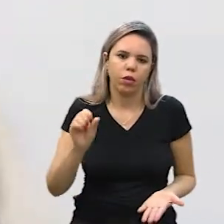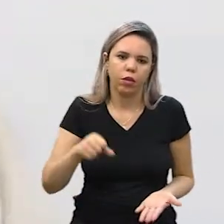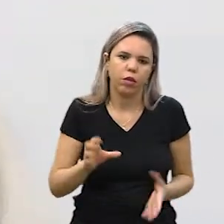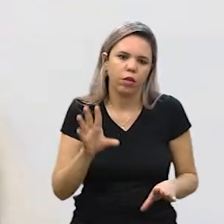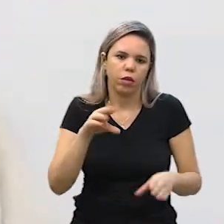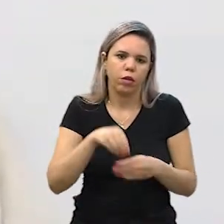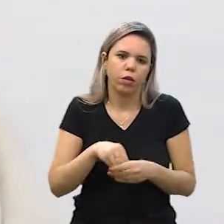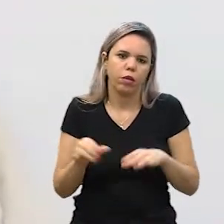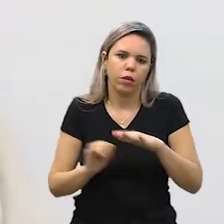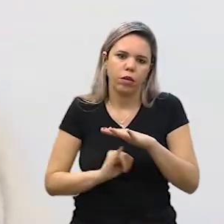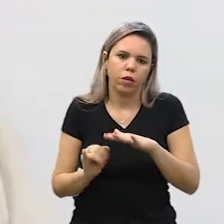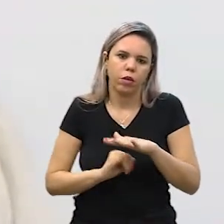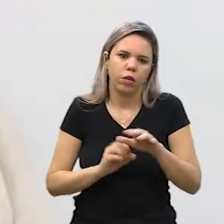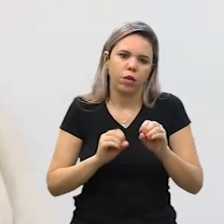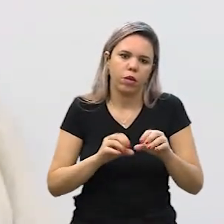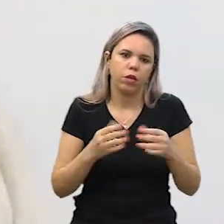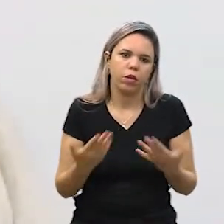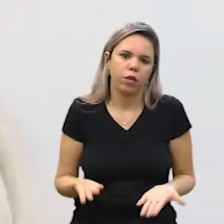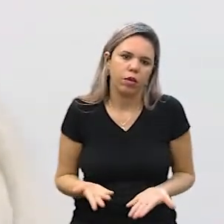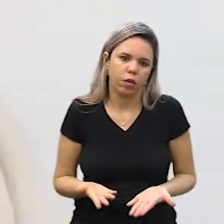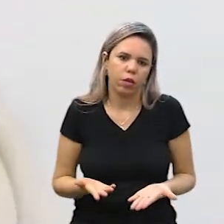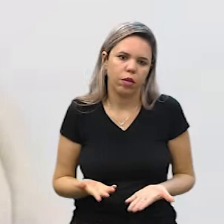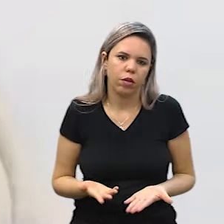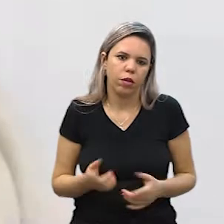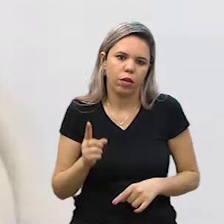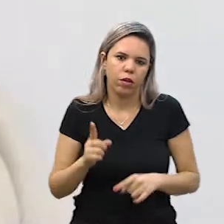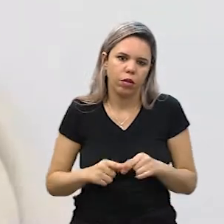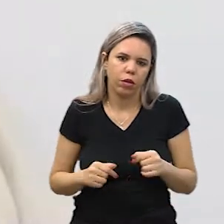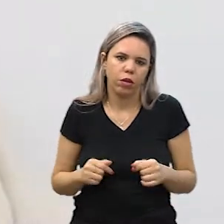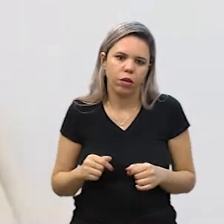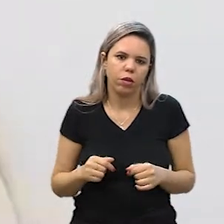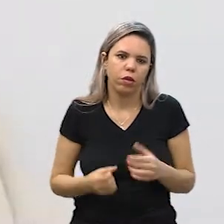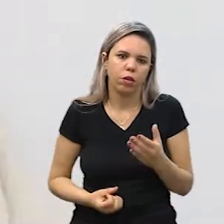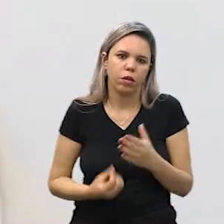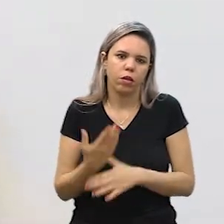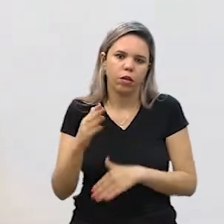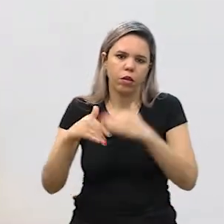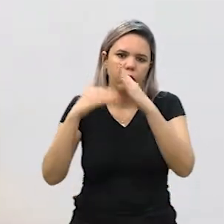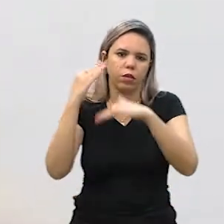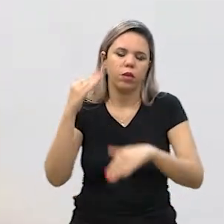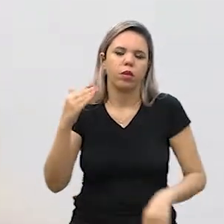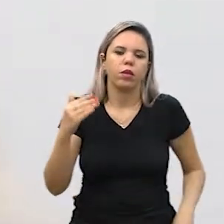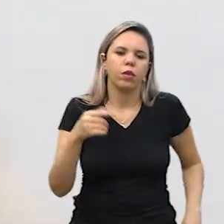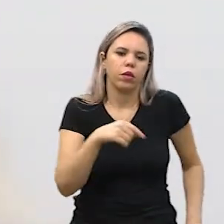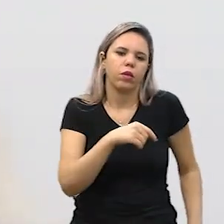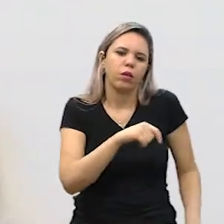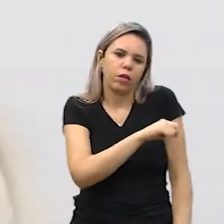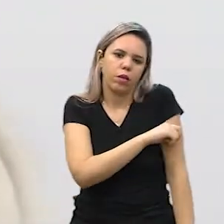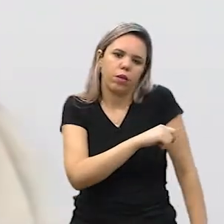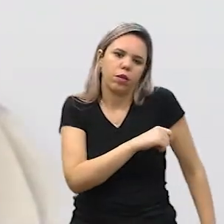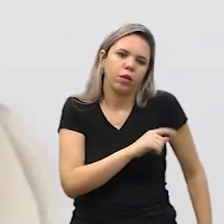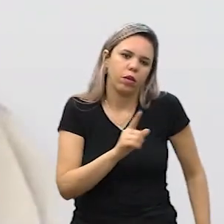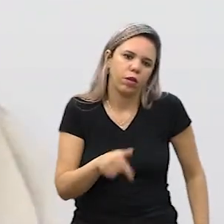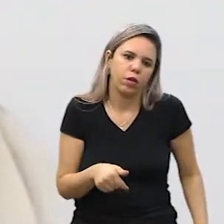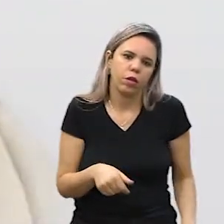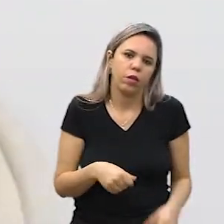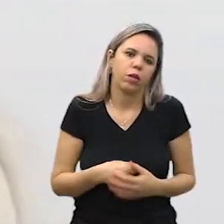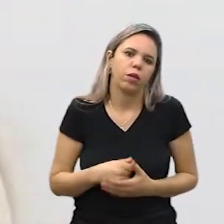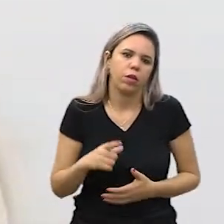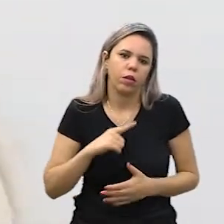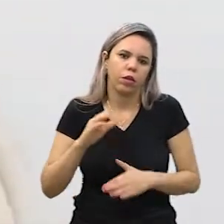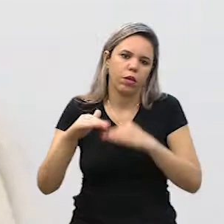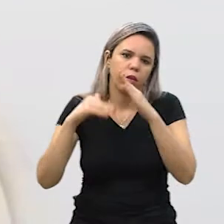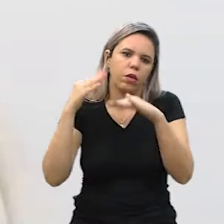dentro de uma instituição de ensino, eles são ferramentas que agregam no desenvolvimento desse aluno. E esse aluno, ele tem